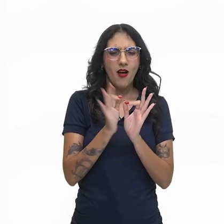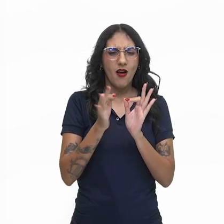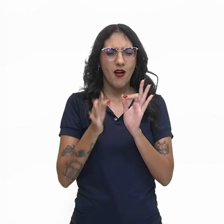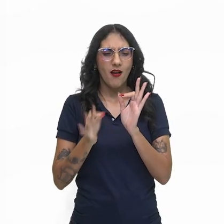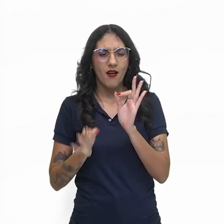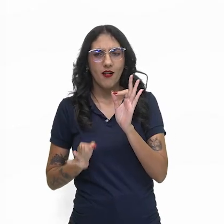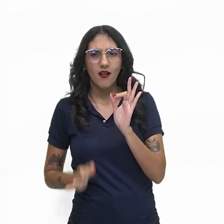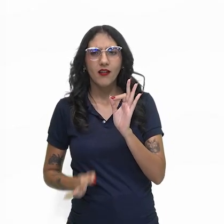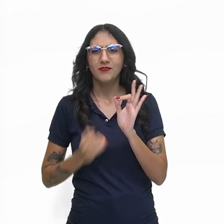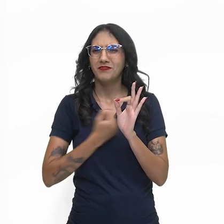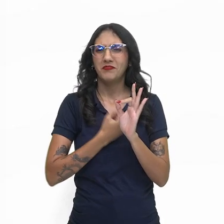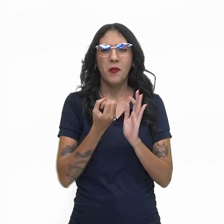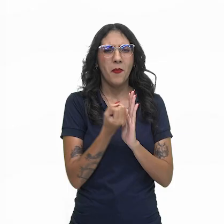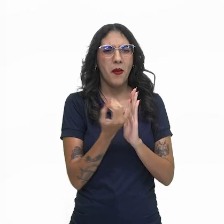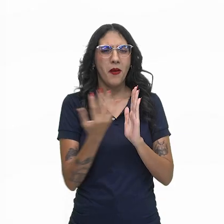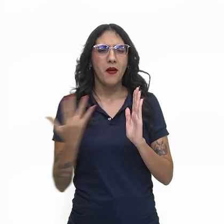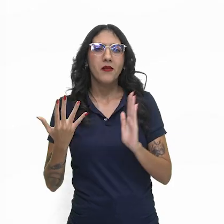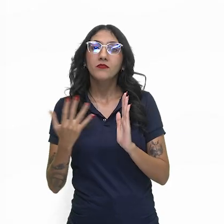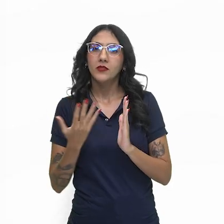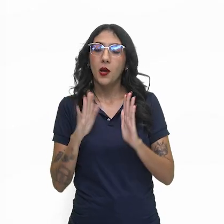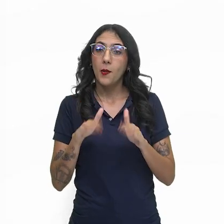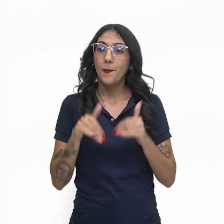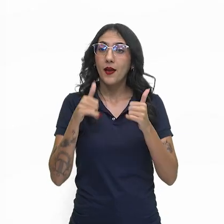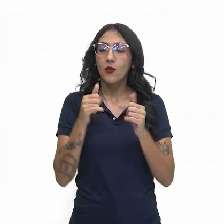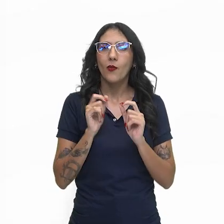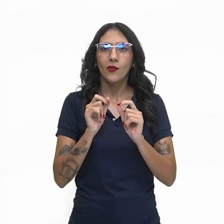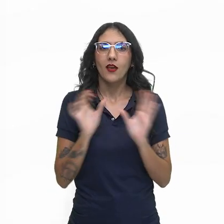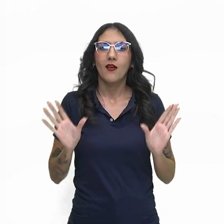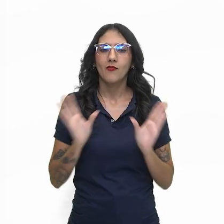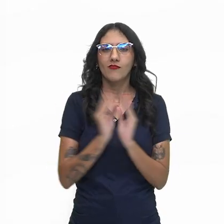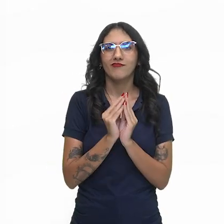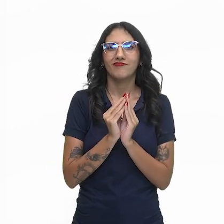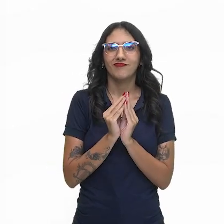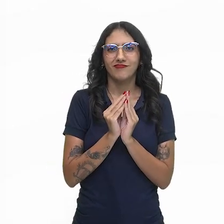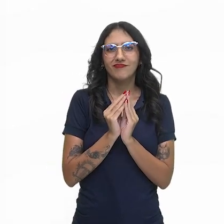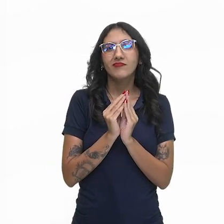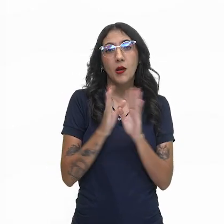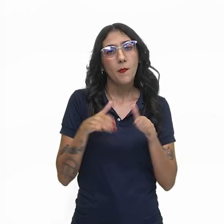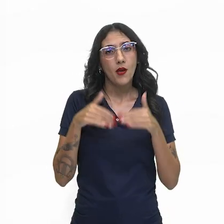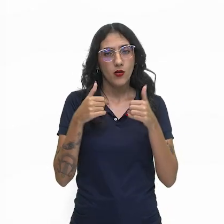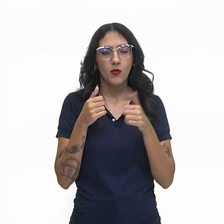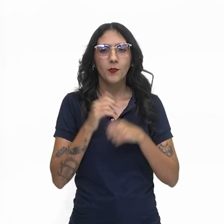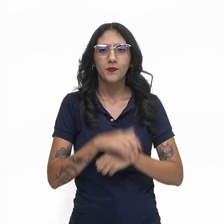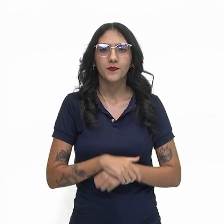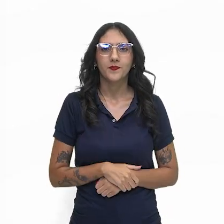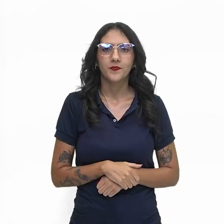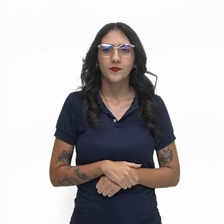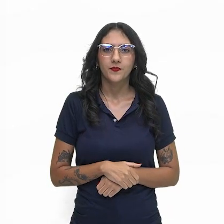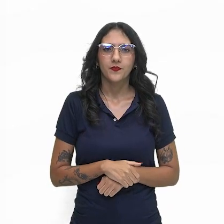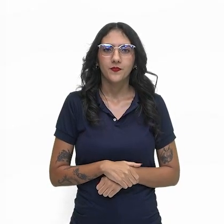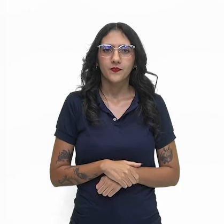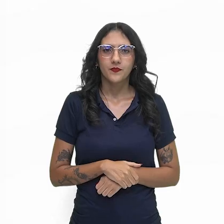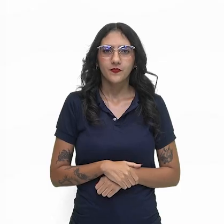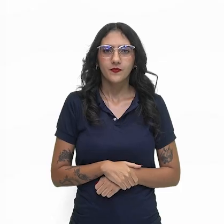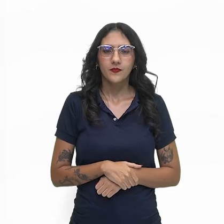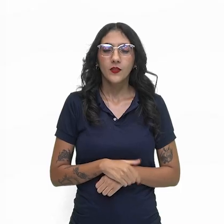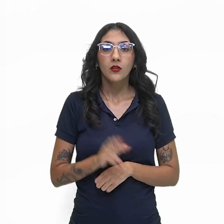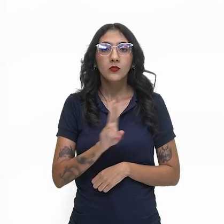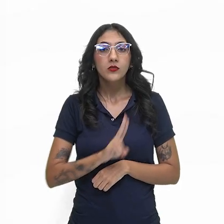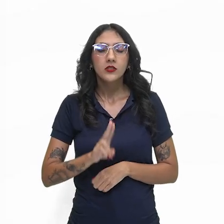números, é melhor trabalhar de forma com o arredondamento. Trata-se de um processo